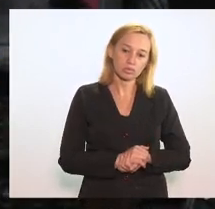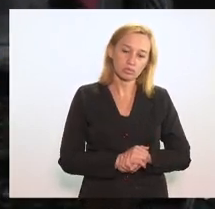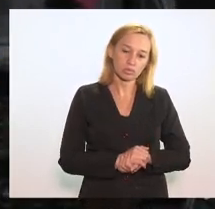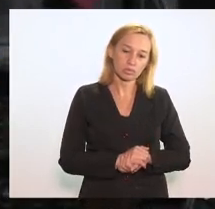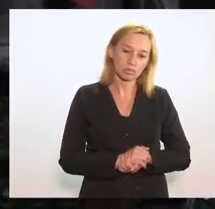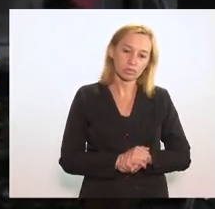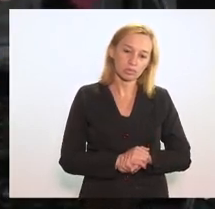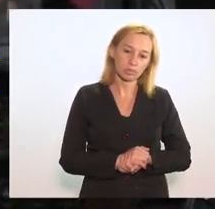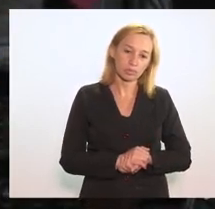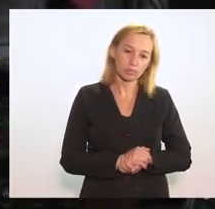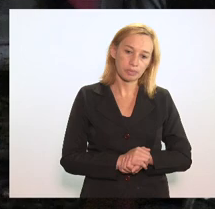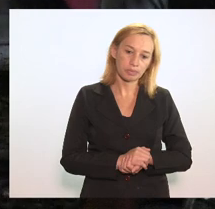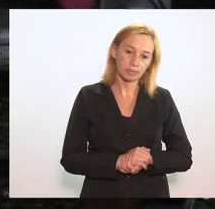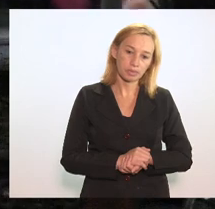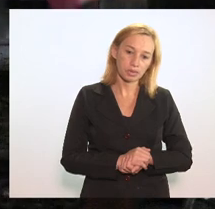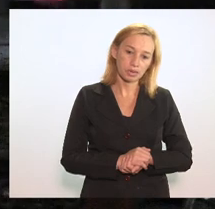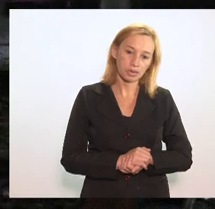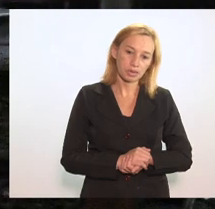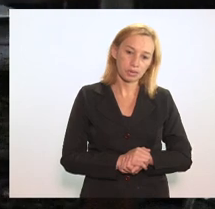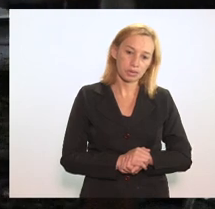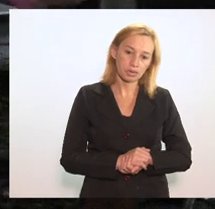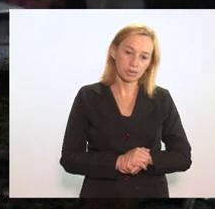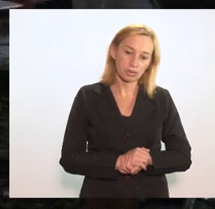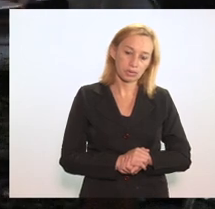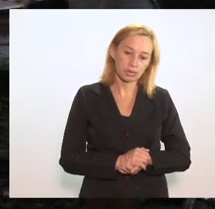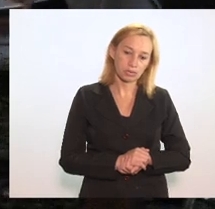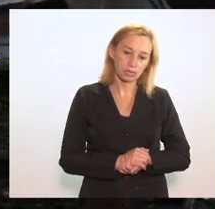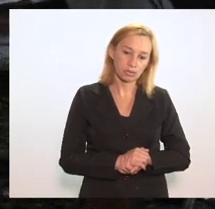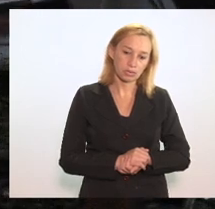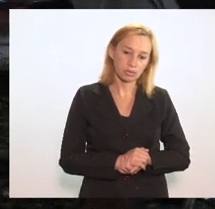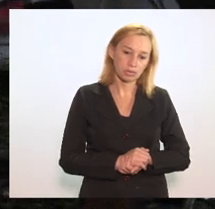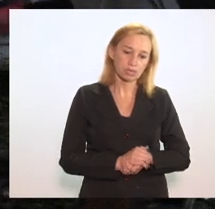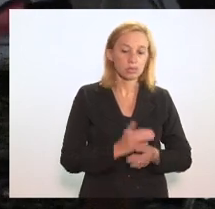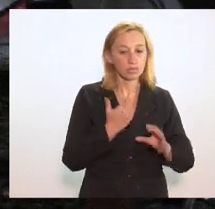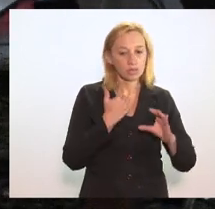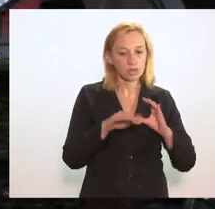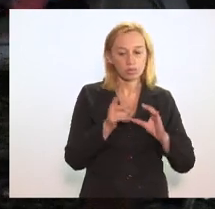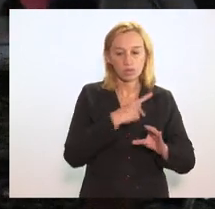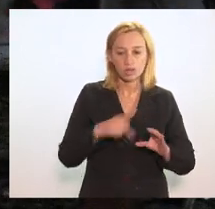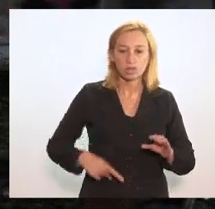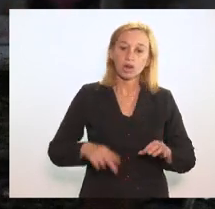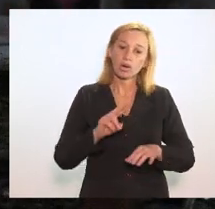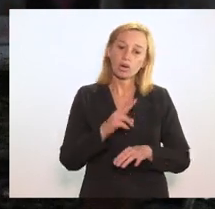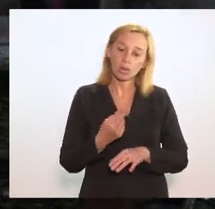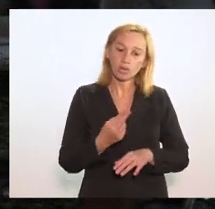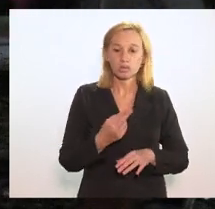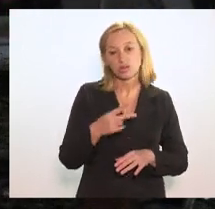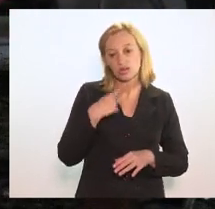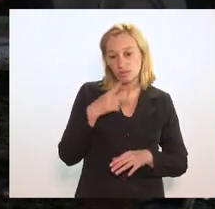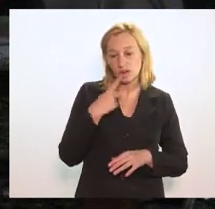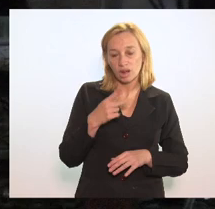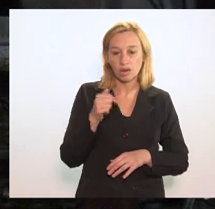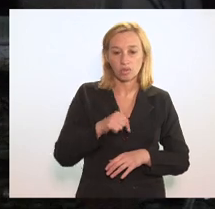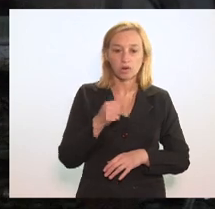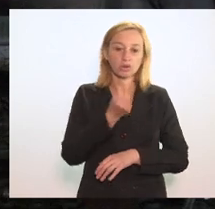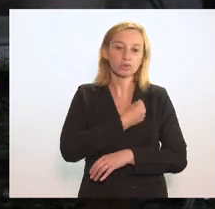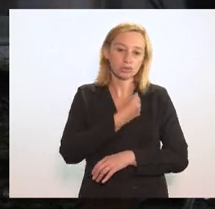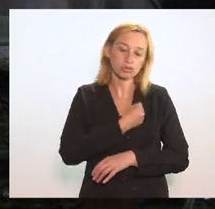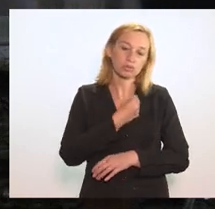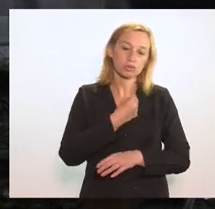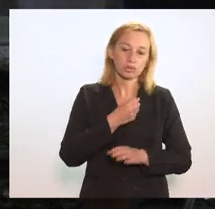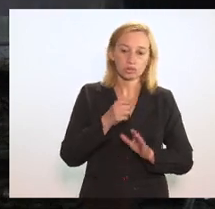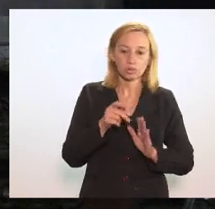a mesma sugestão que dei para a deputada Zeidan. Mandar para o presidente André Siciliano e se quiser cantar agora o número do